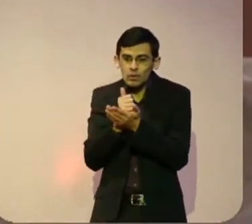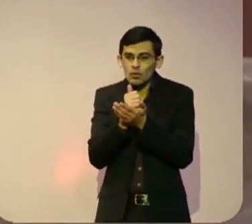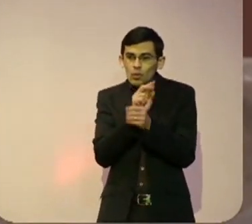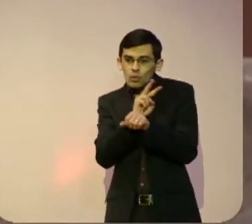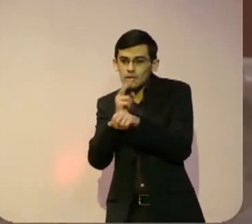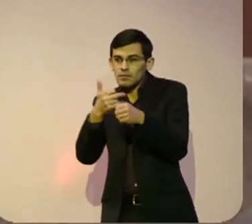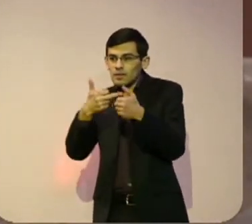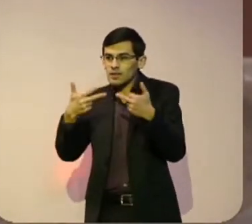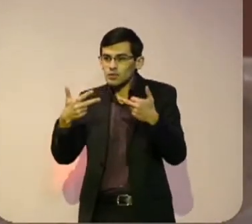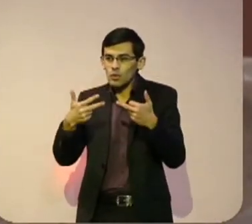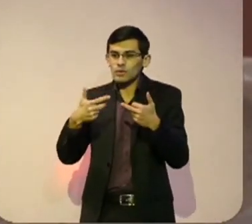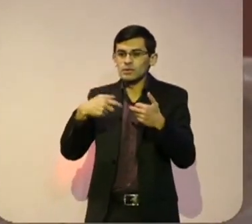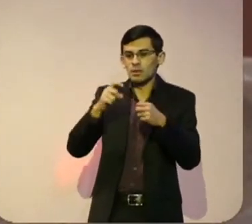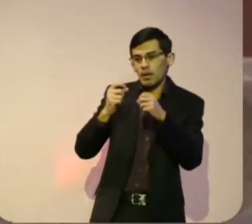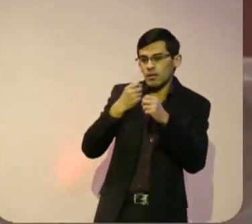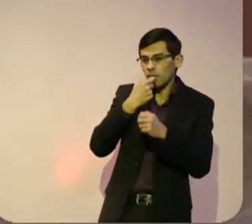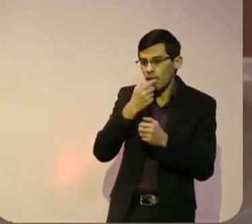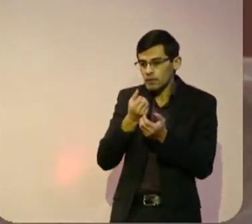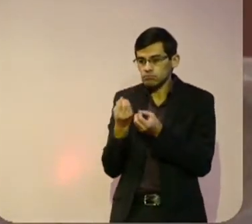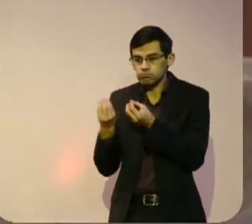do médico, que está medicando,